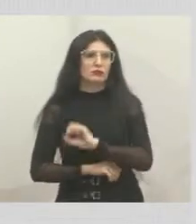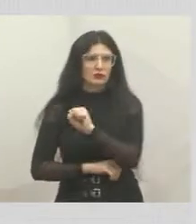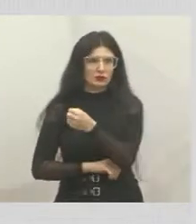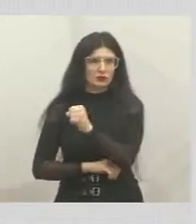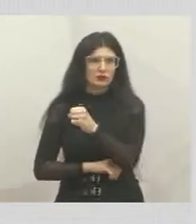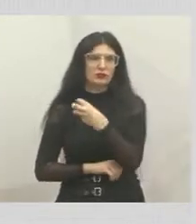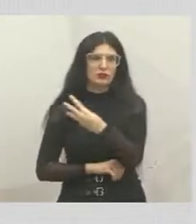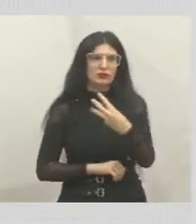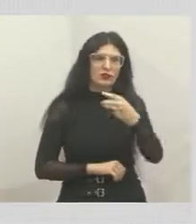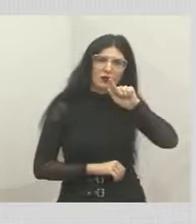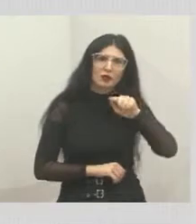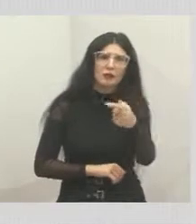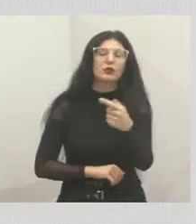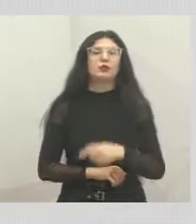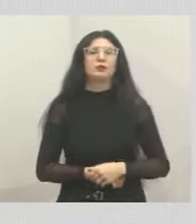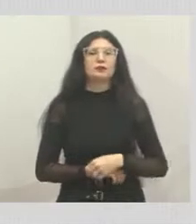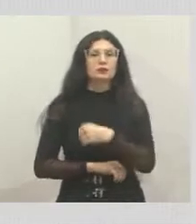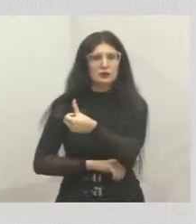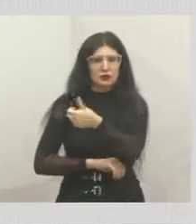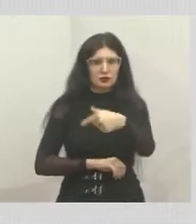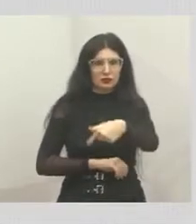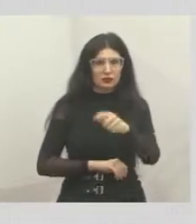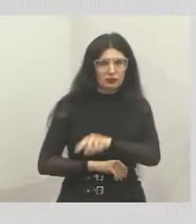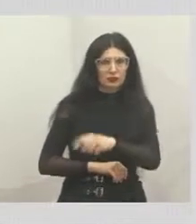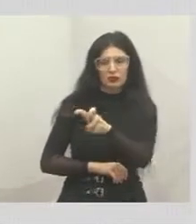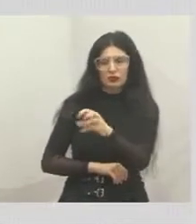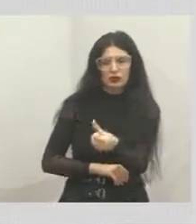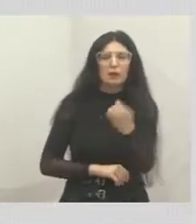15.833.000, chegando ao percentual de